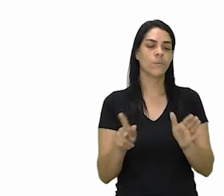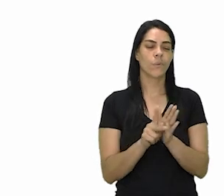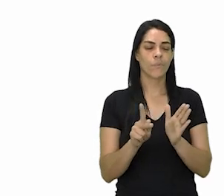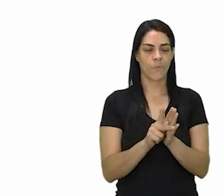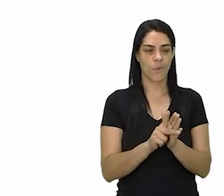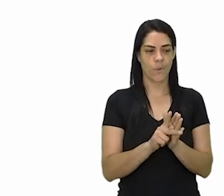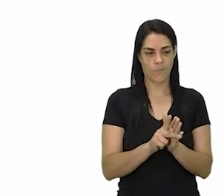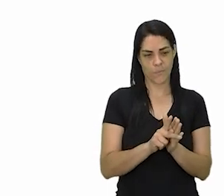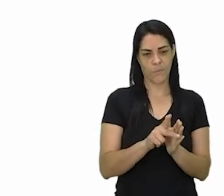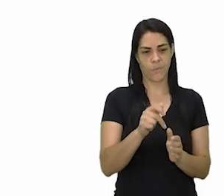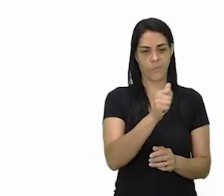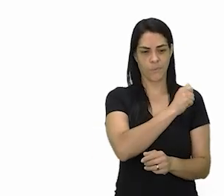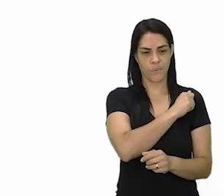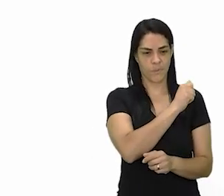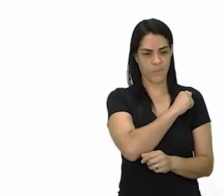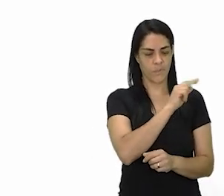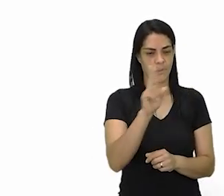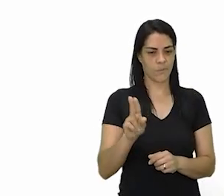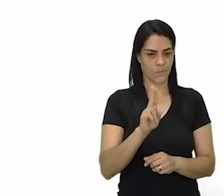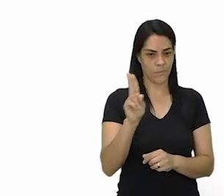do zoológico.